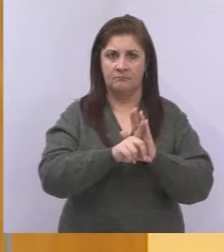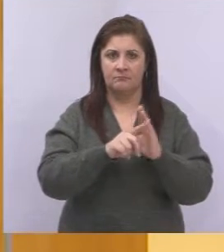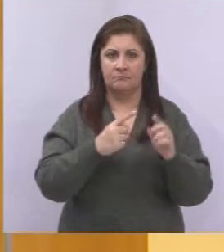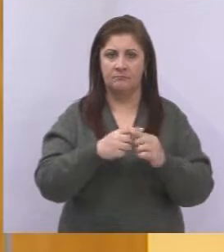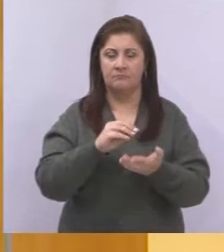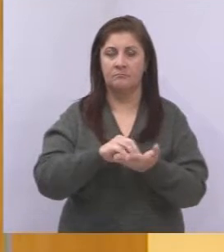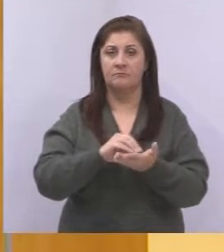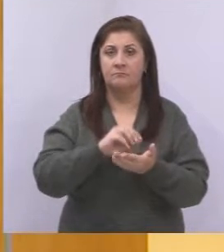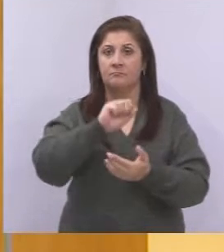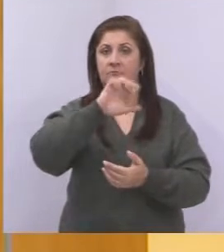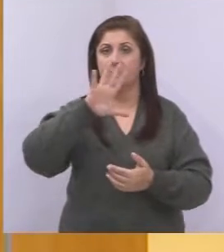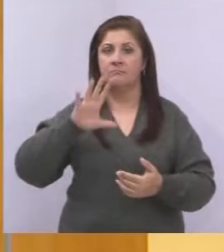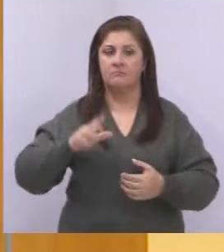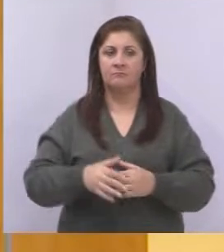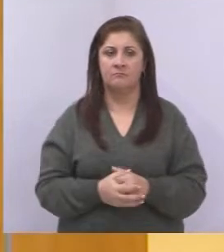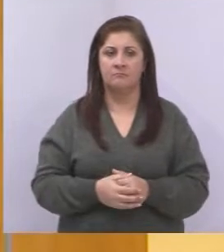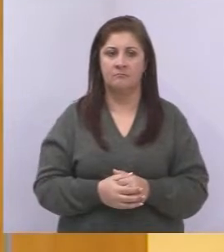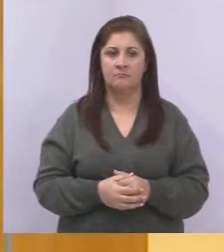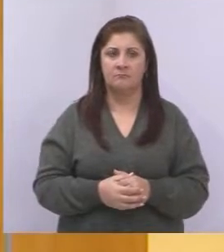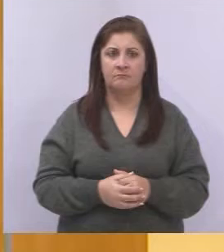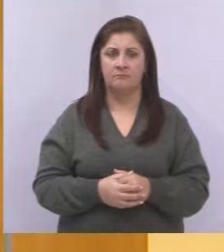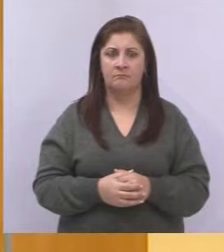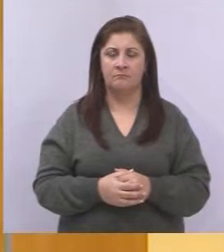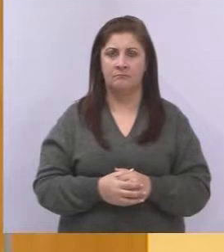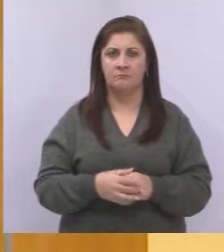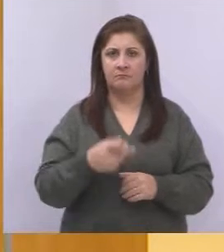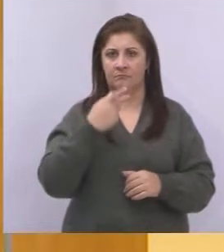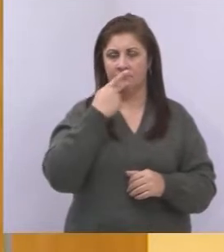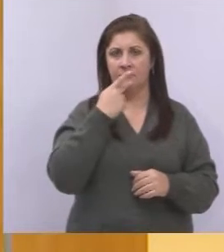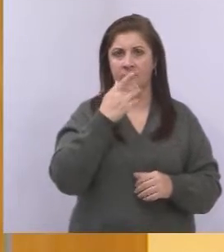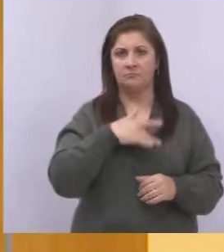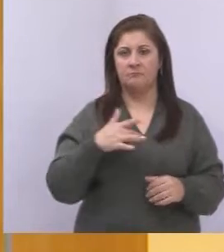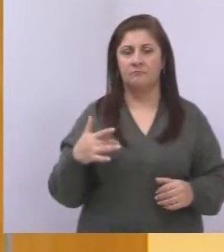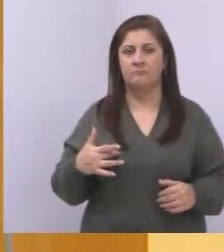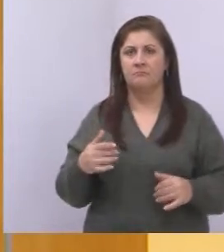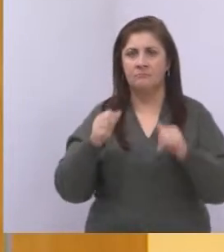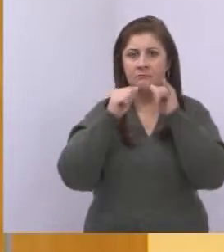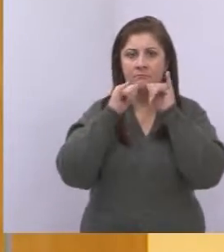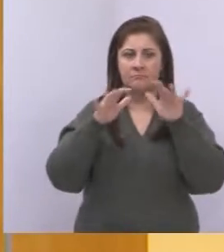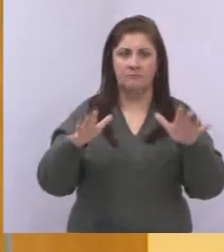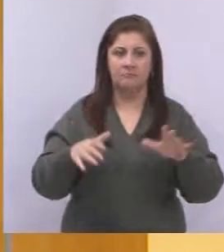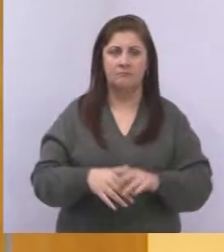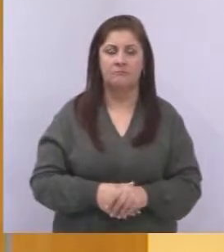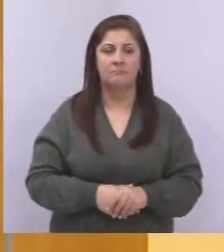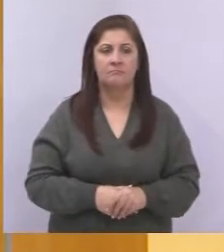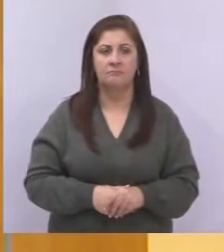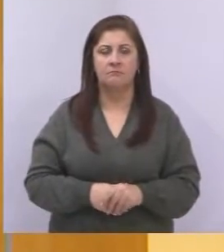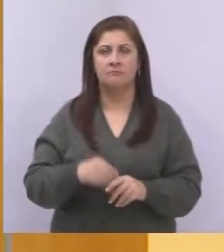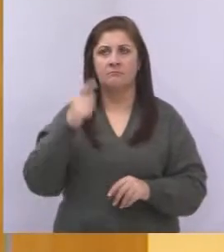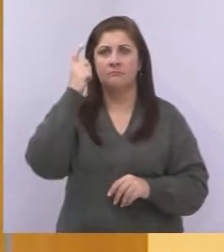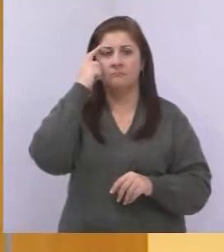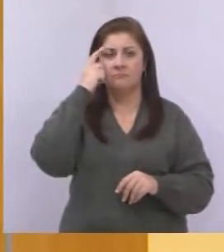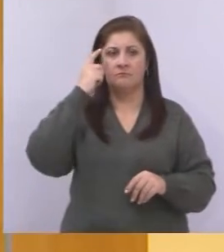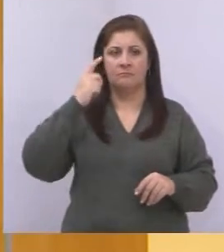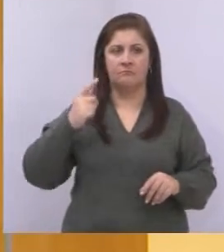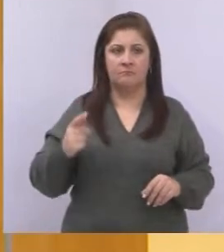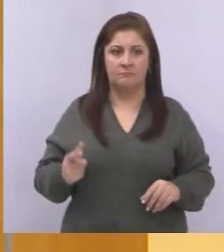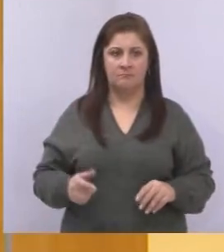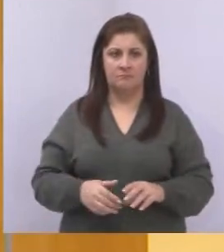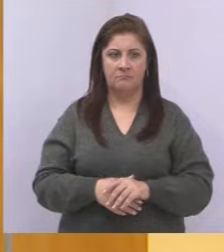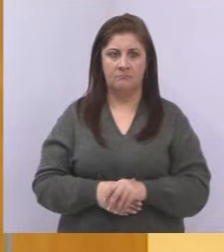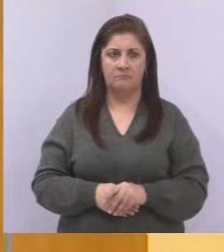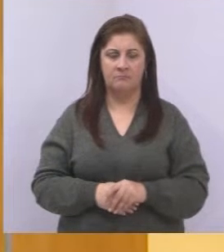de transparência na saúde. Aí aqui está tirando a saúde, né? Na parte de divulgação. Aí eu fico pensando, né?